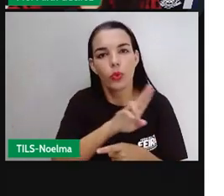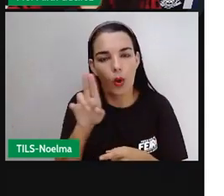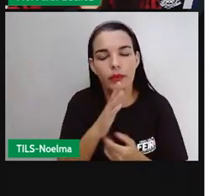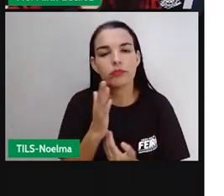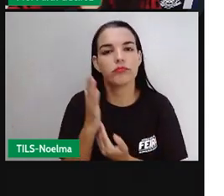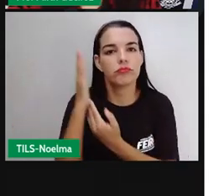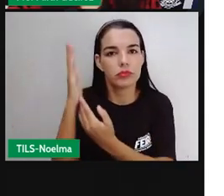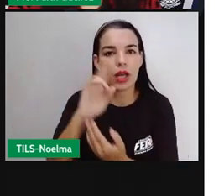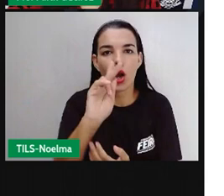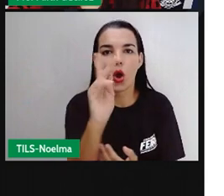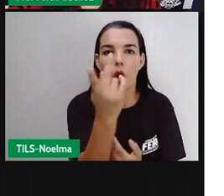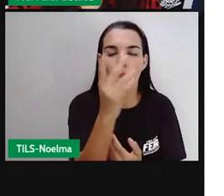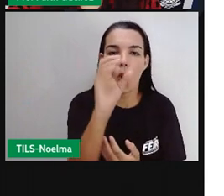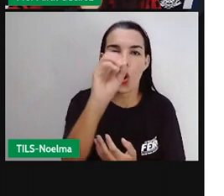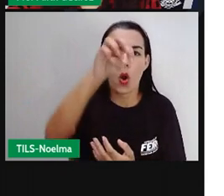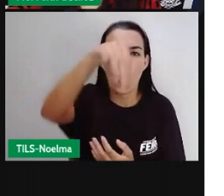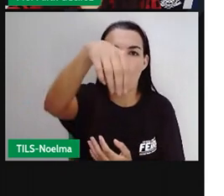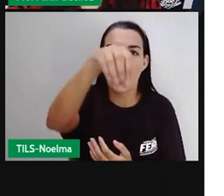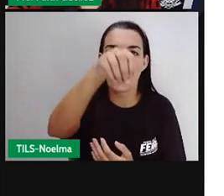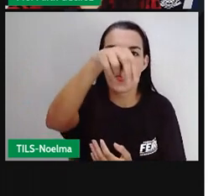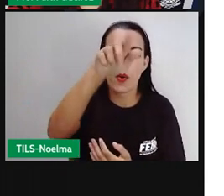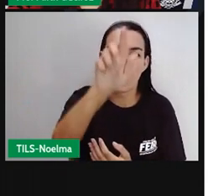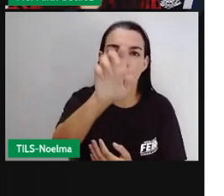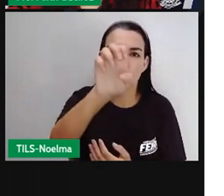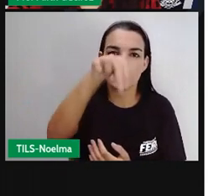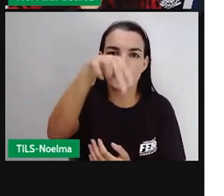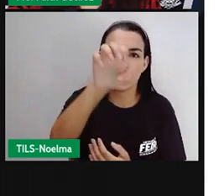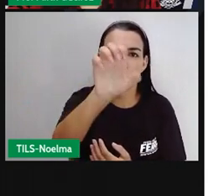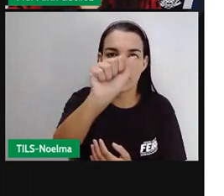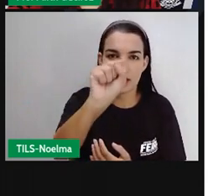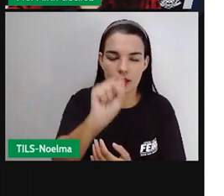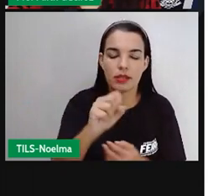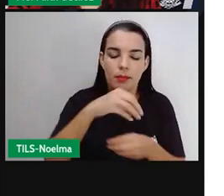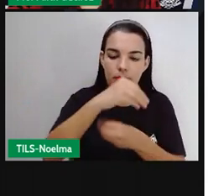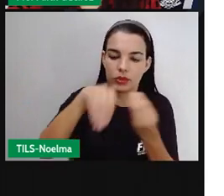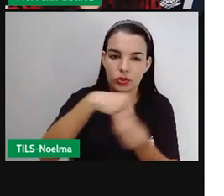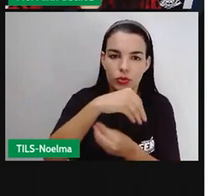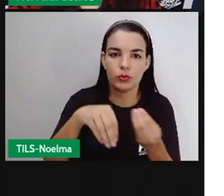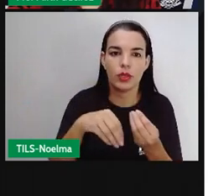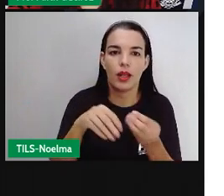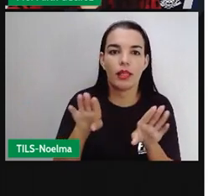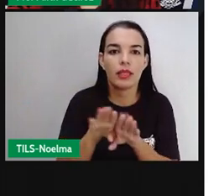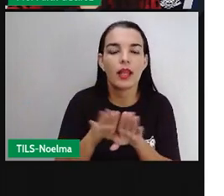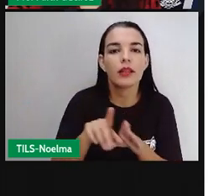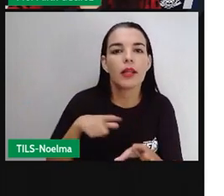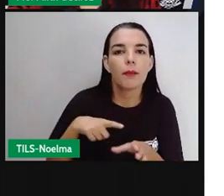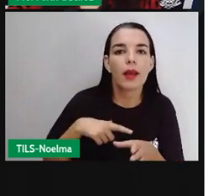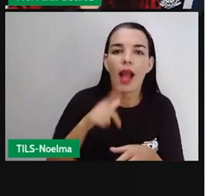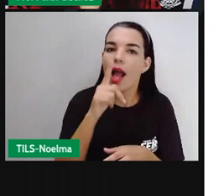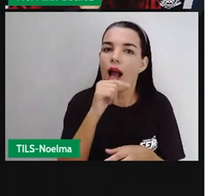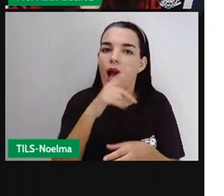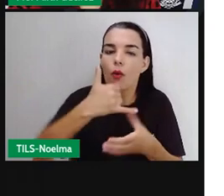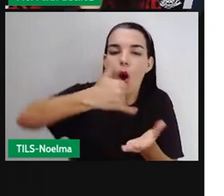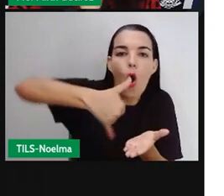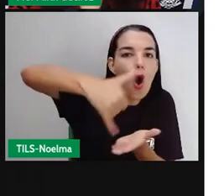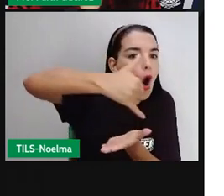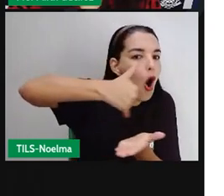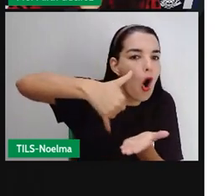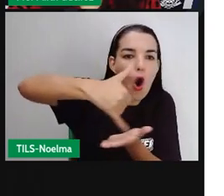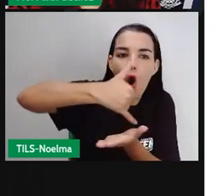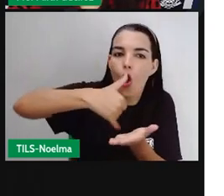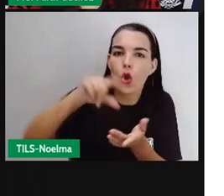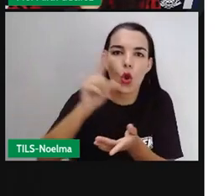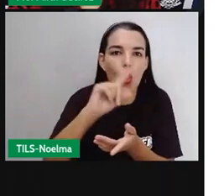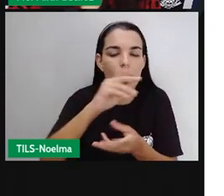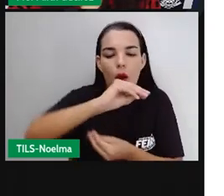misturas homogêneas, né? Nós temos aqui a água e o óleo, que não se misturam.